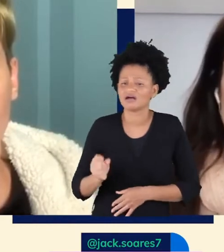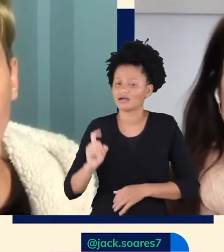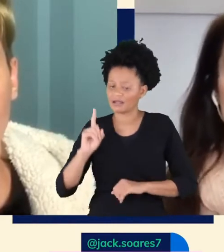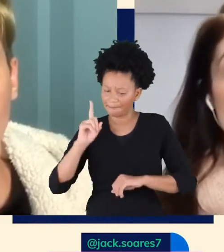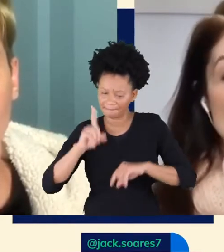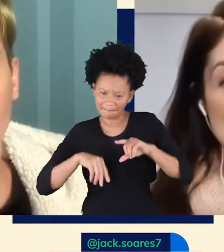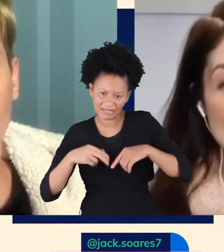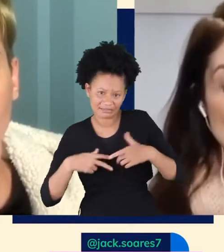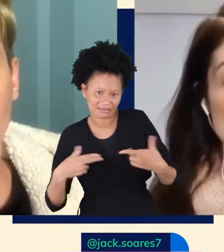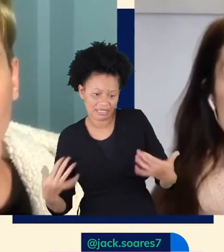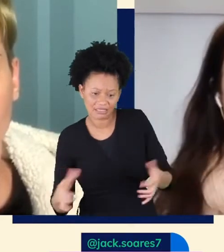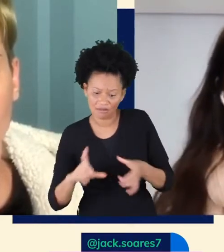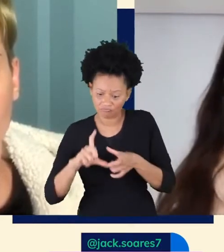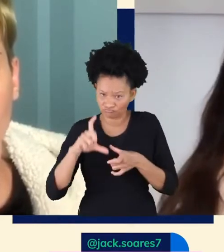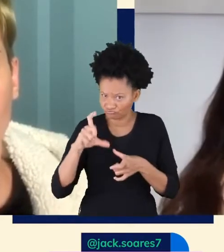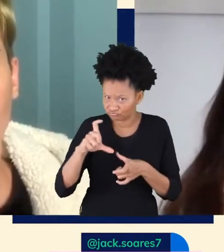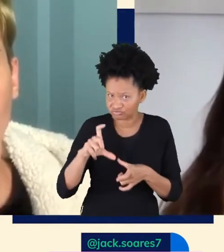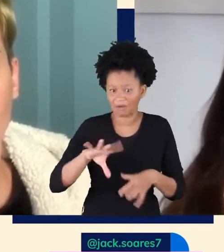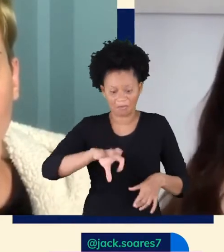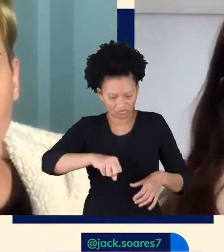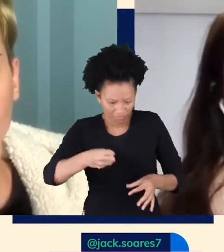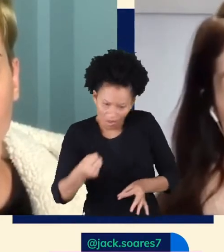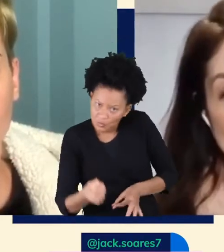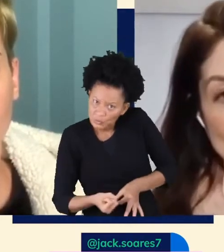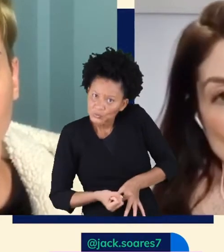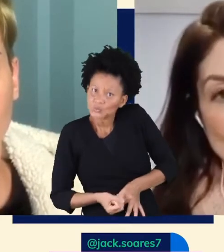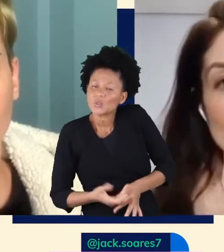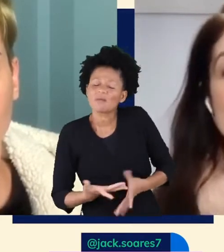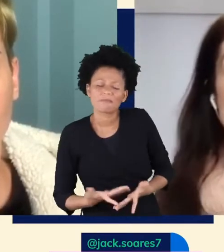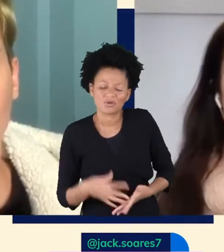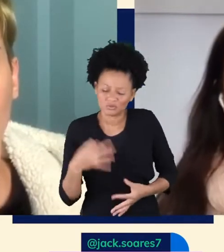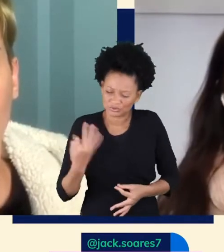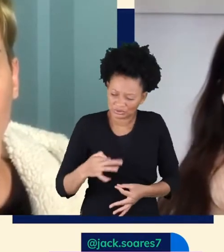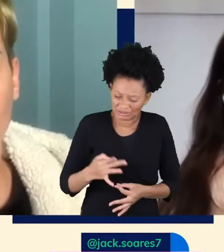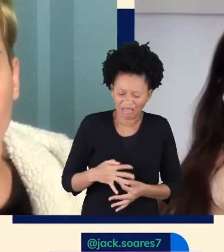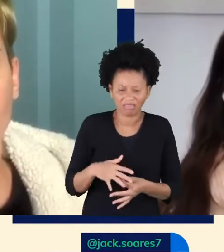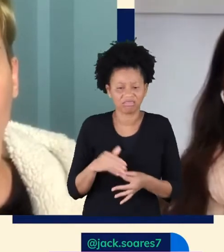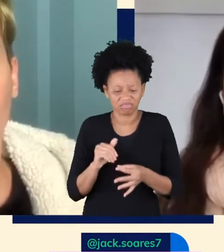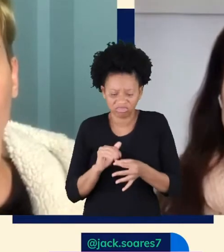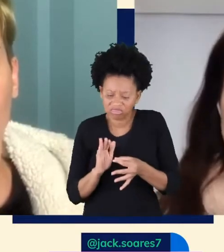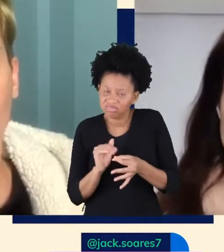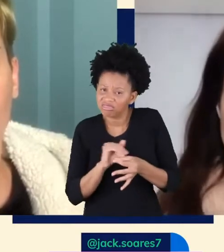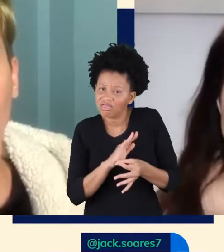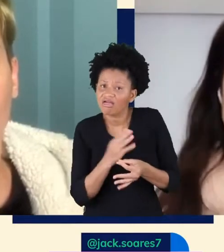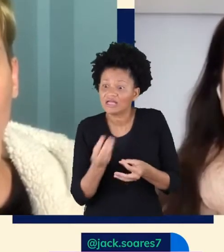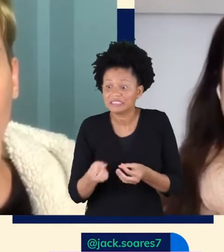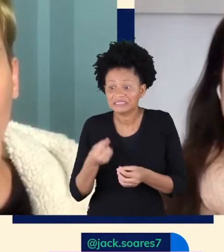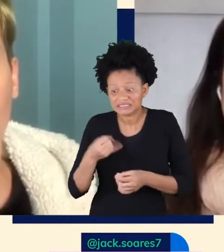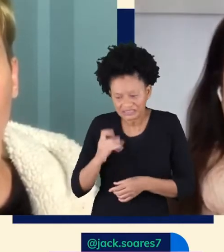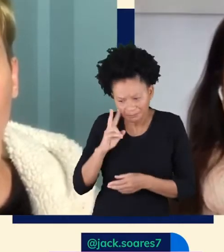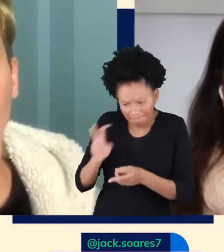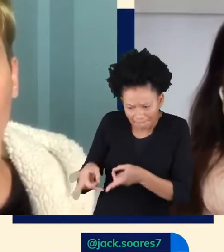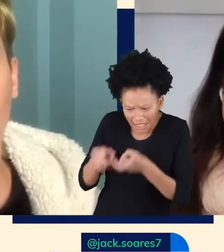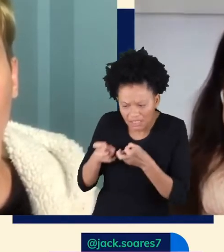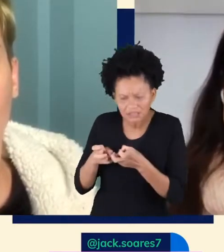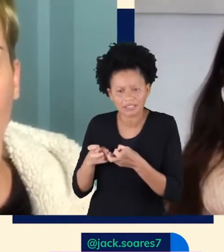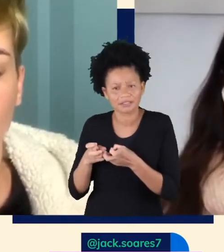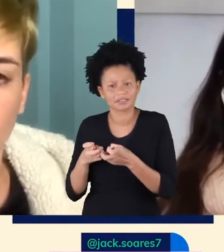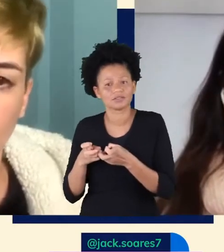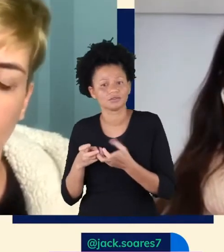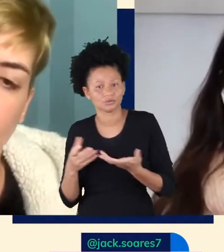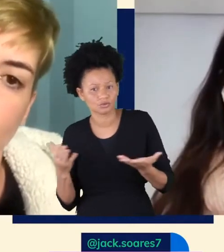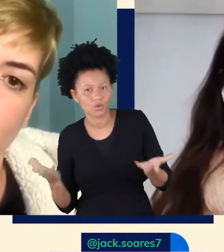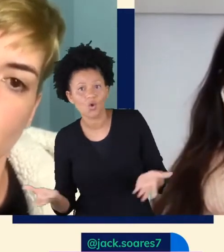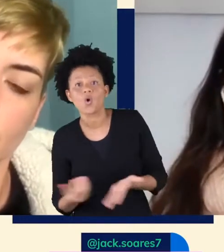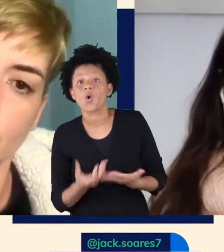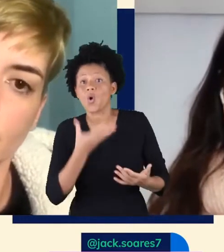claramente aquilo provoca dor, é um objeto relativamente grande, tá? Que claramente vai machucá-la. Se ela fica